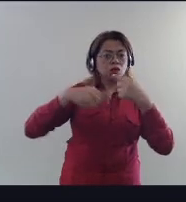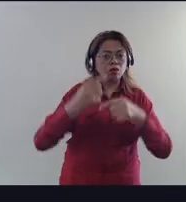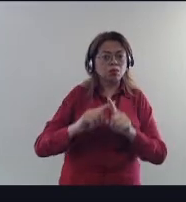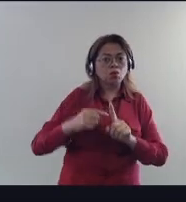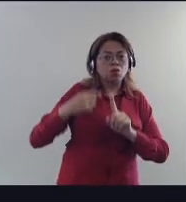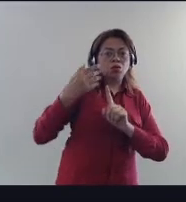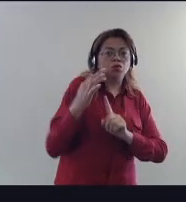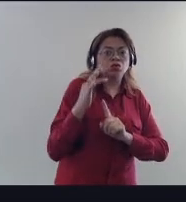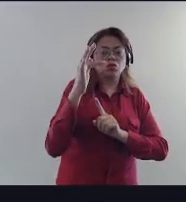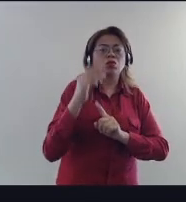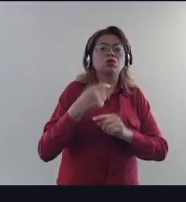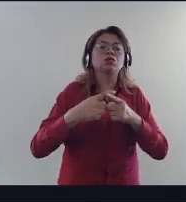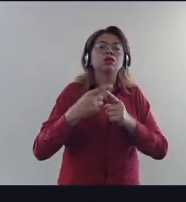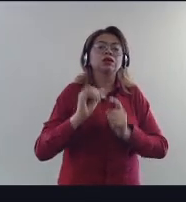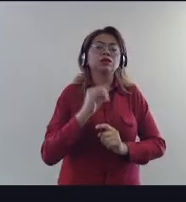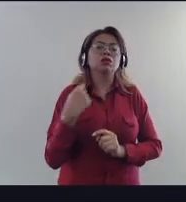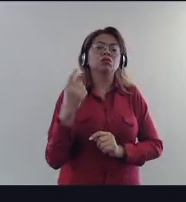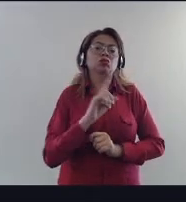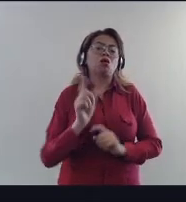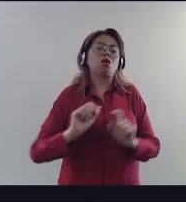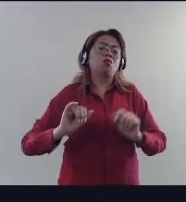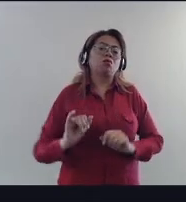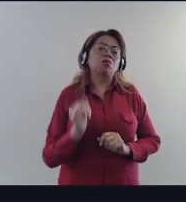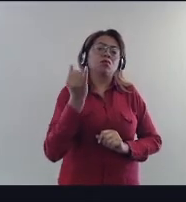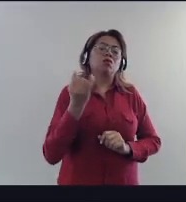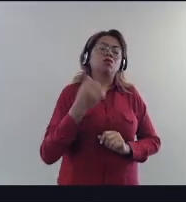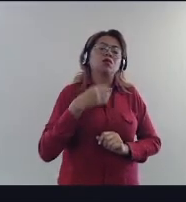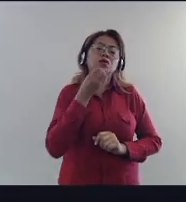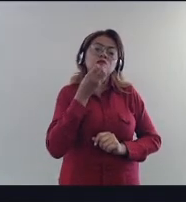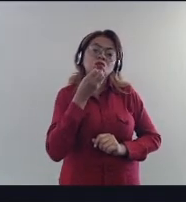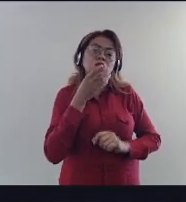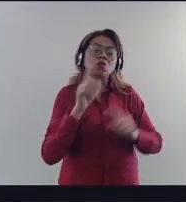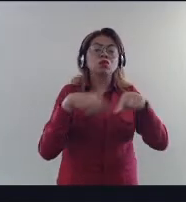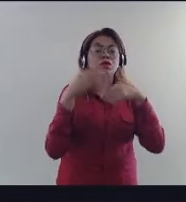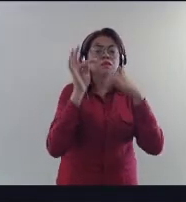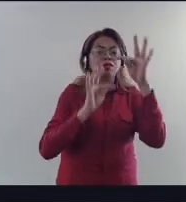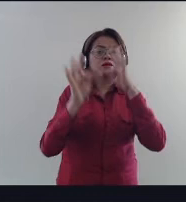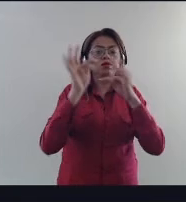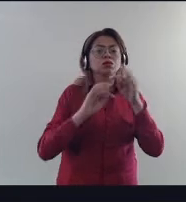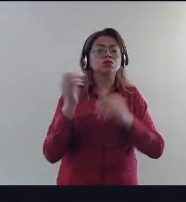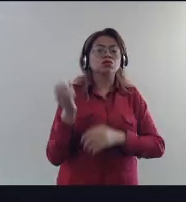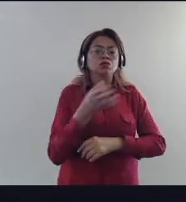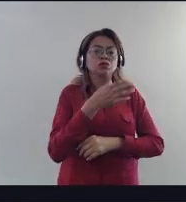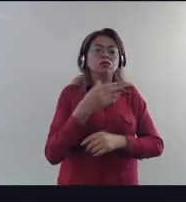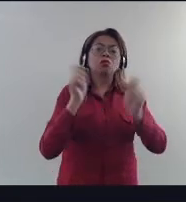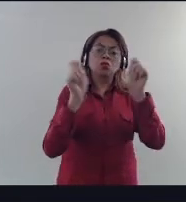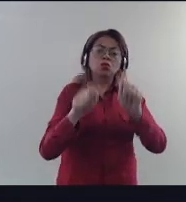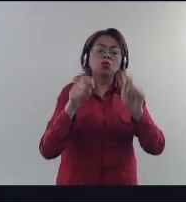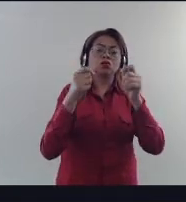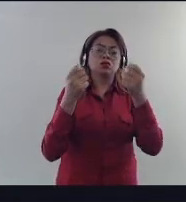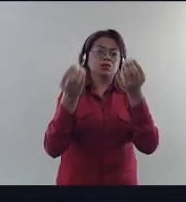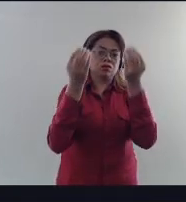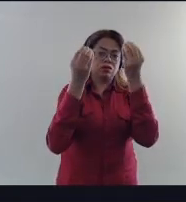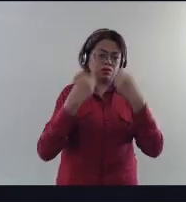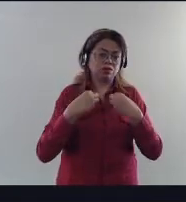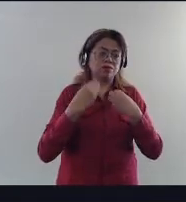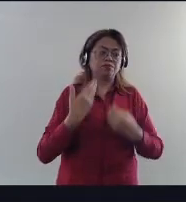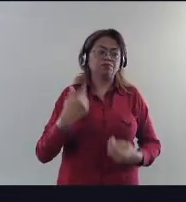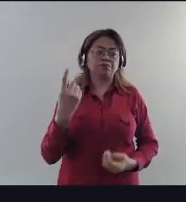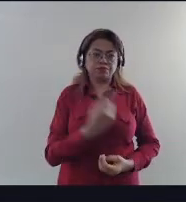posterior, porque senão eu não vou aproveitar os benefícios que a tecnologia e a inovação podem trazer. E aí eu